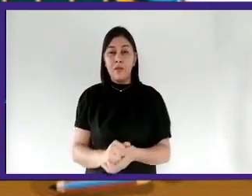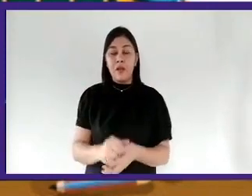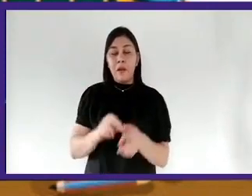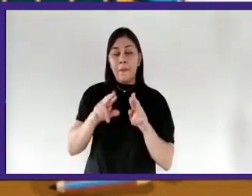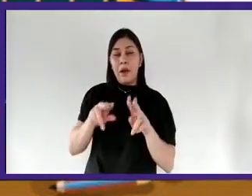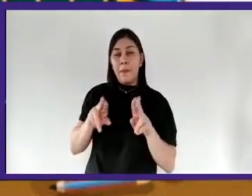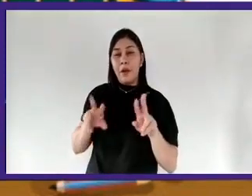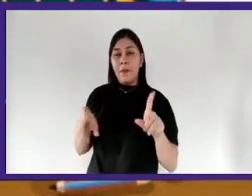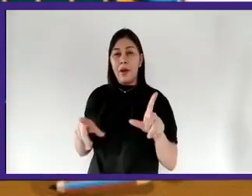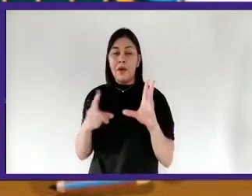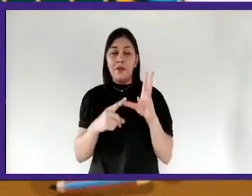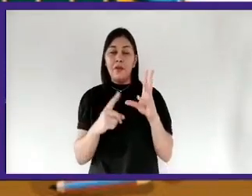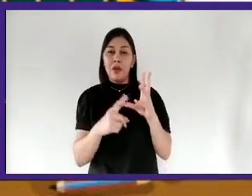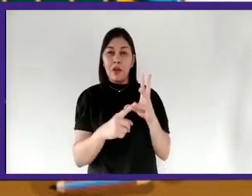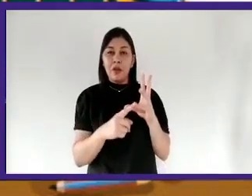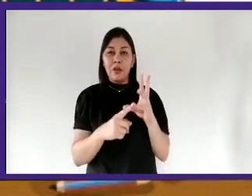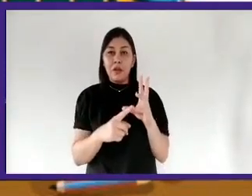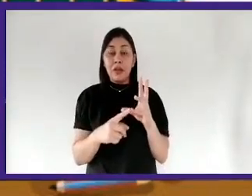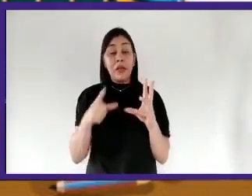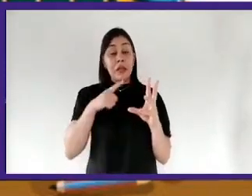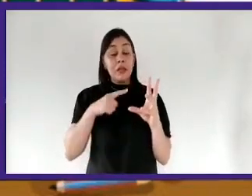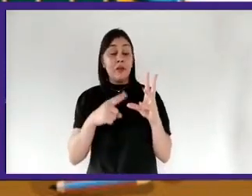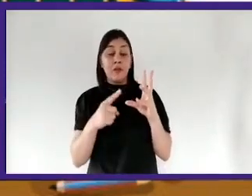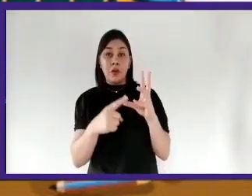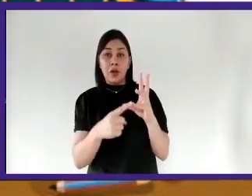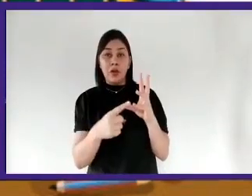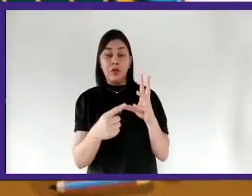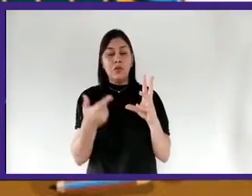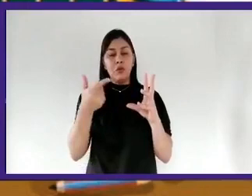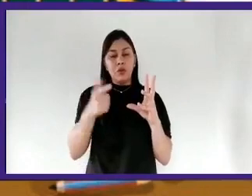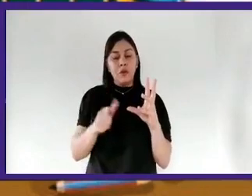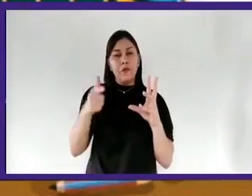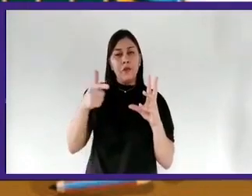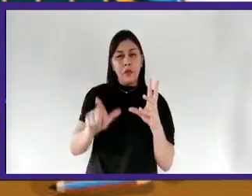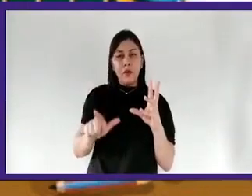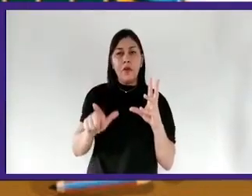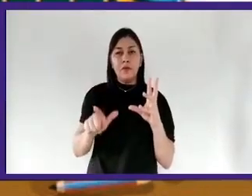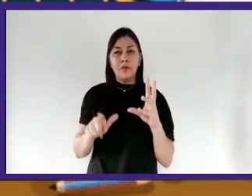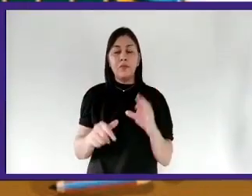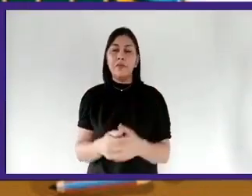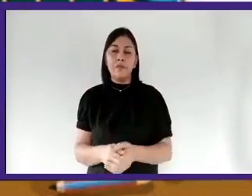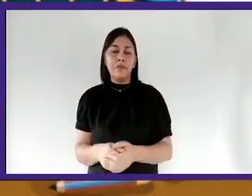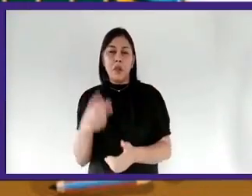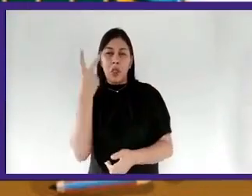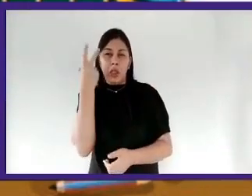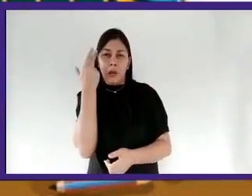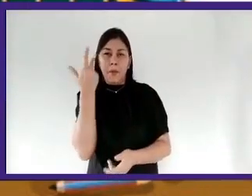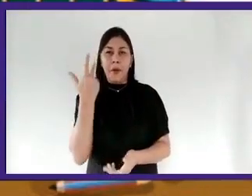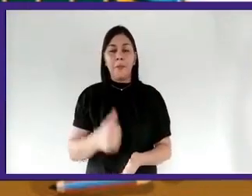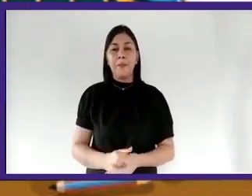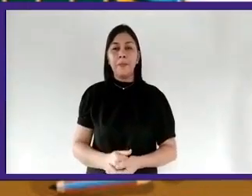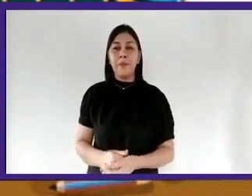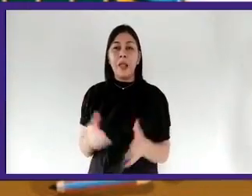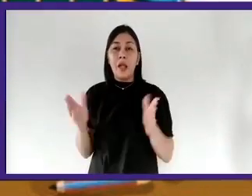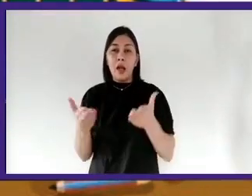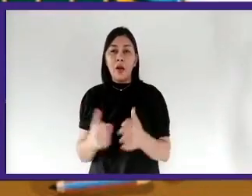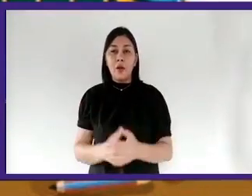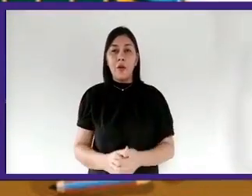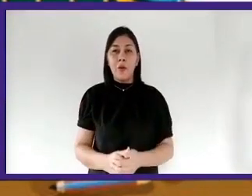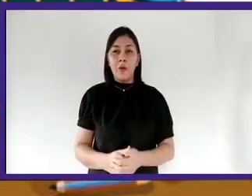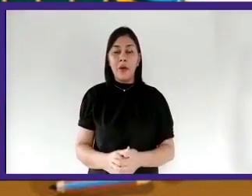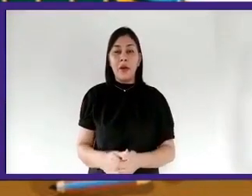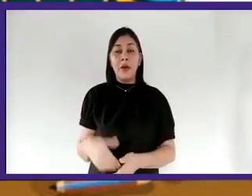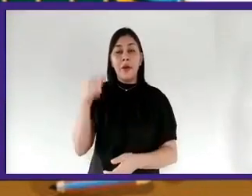várias vogais nessa palavra? Algumas se repetem, né? Mas em algumas palavras elas se repetem mesmo. Vamos agora ao